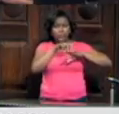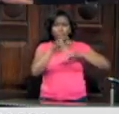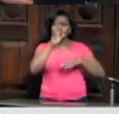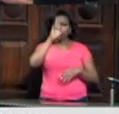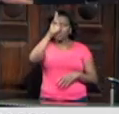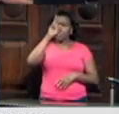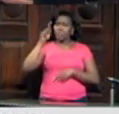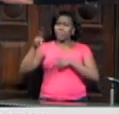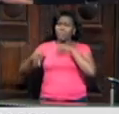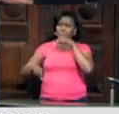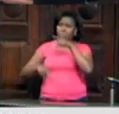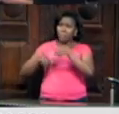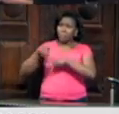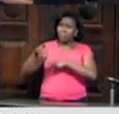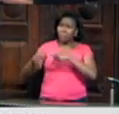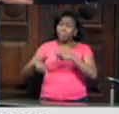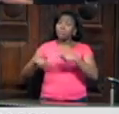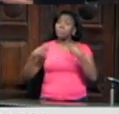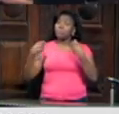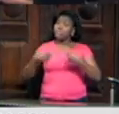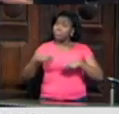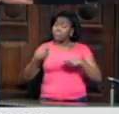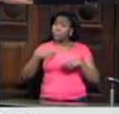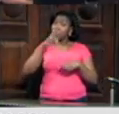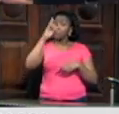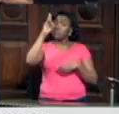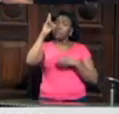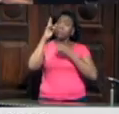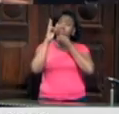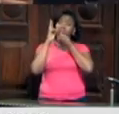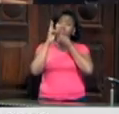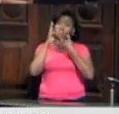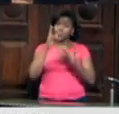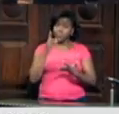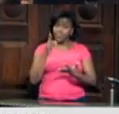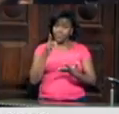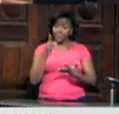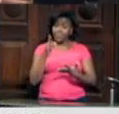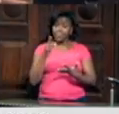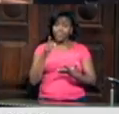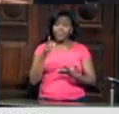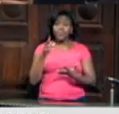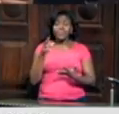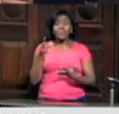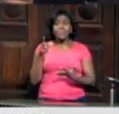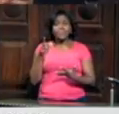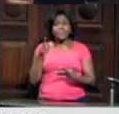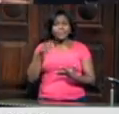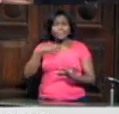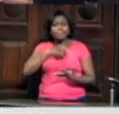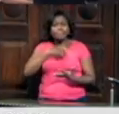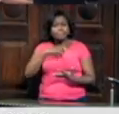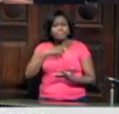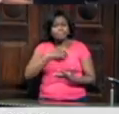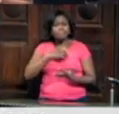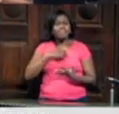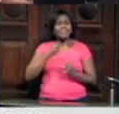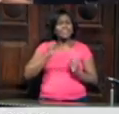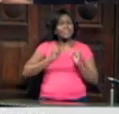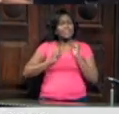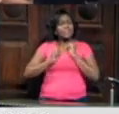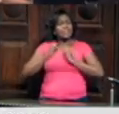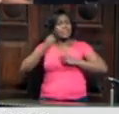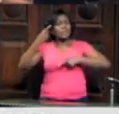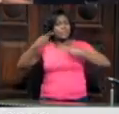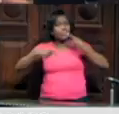sejam muito bem representados em hora de certa aflição política em que todos vivemos